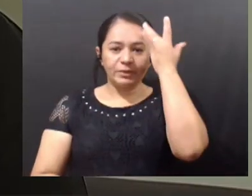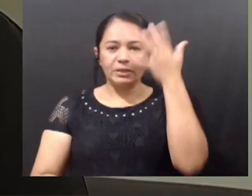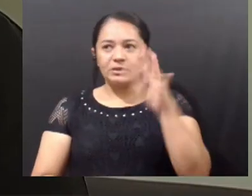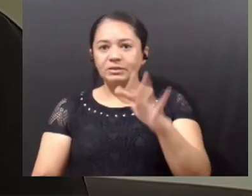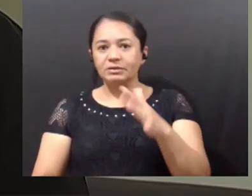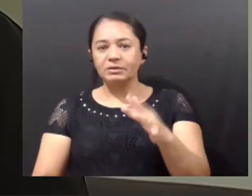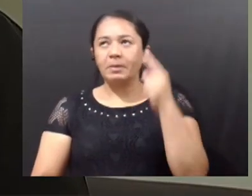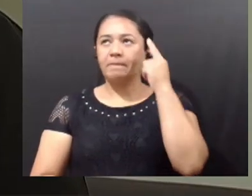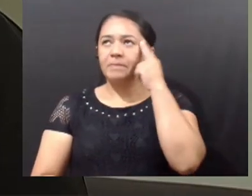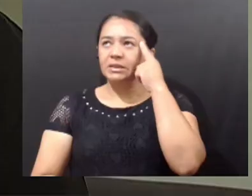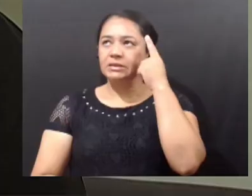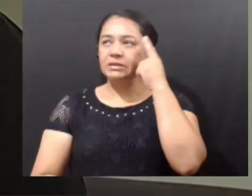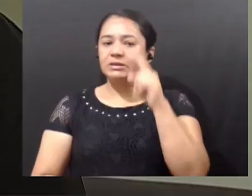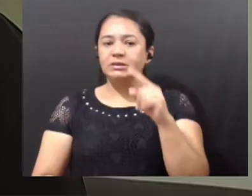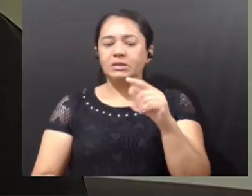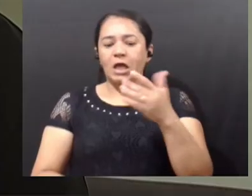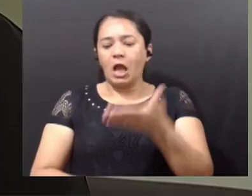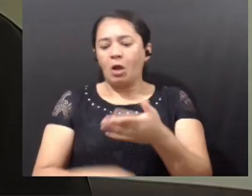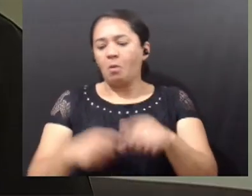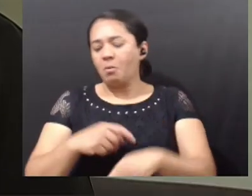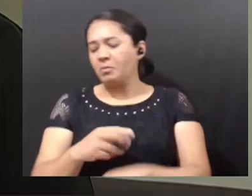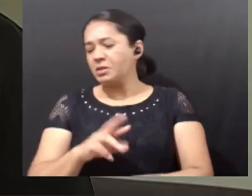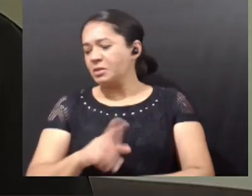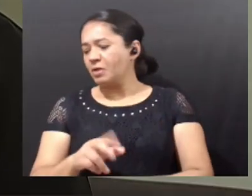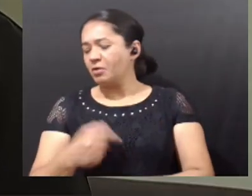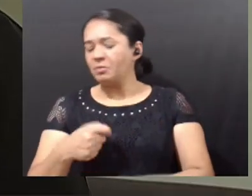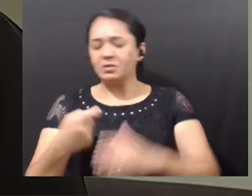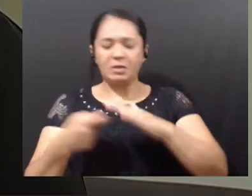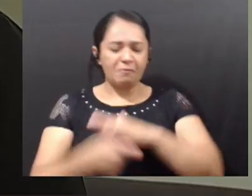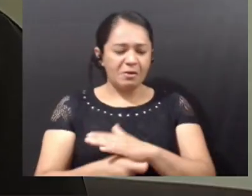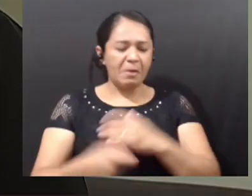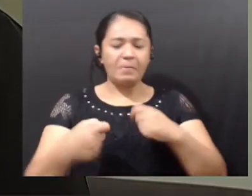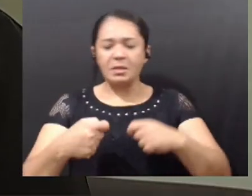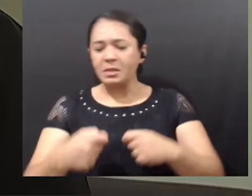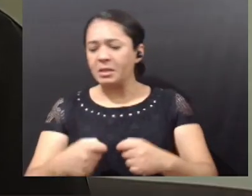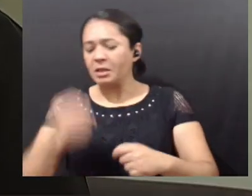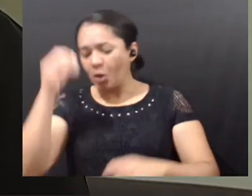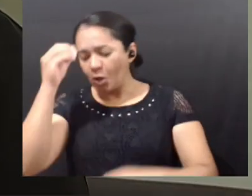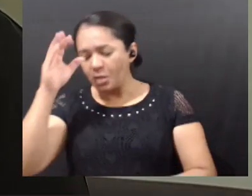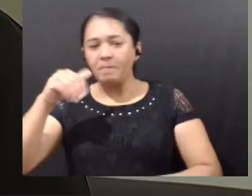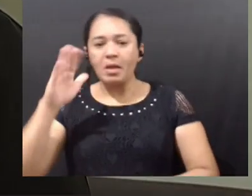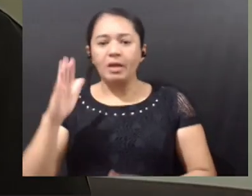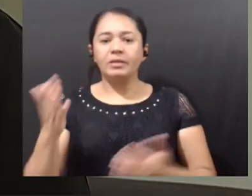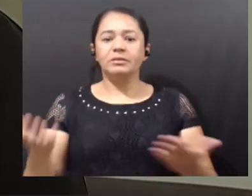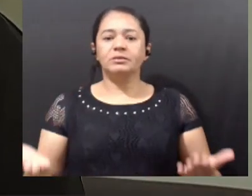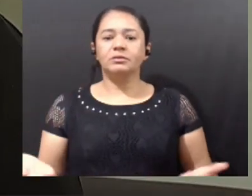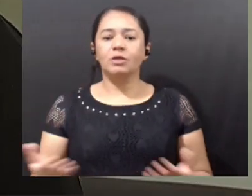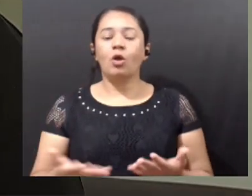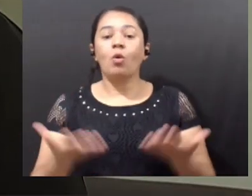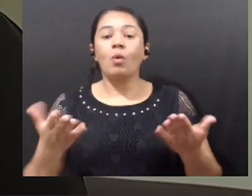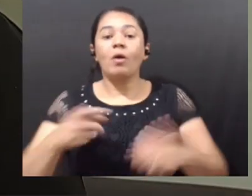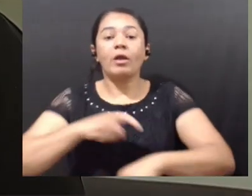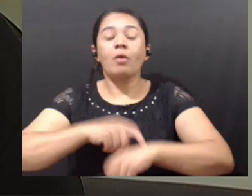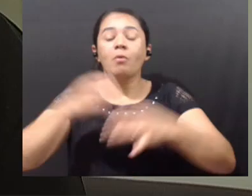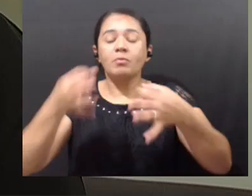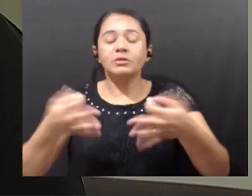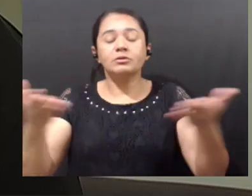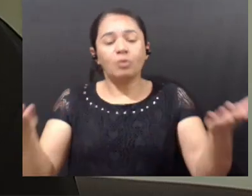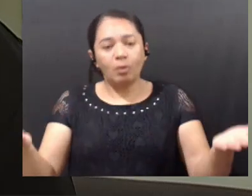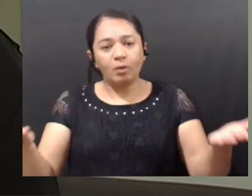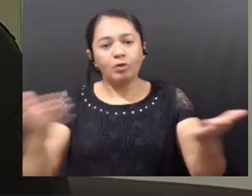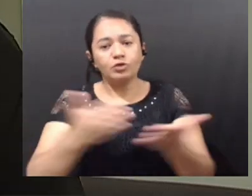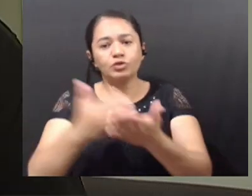não é o momento, eu tenho que ter mais investimento, eu tenho que ter mais conhecimento. Qual é o momento certo de começar? Existe uma